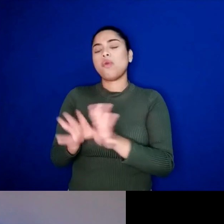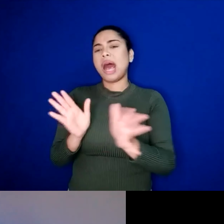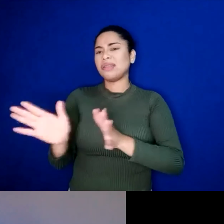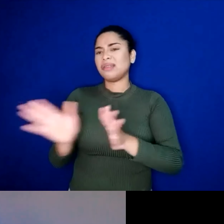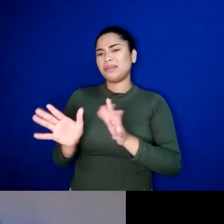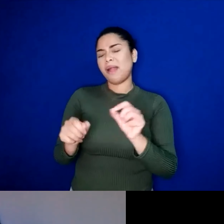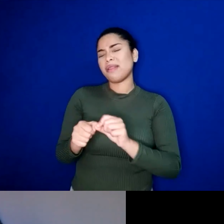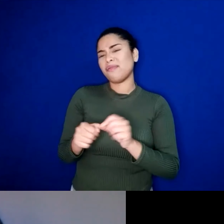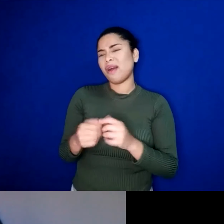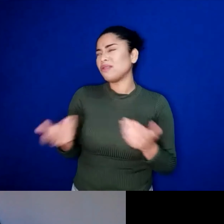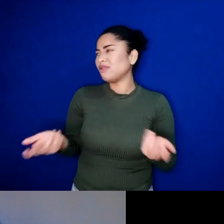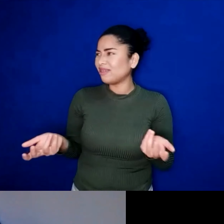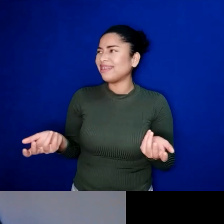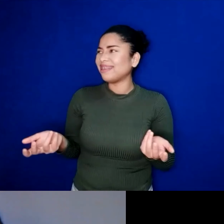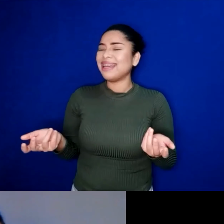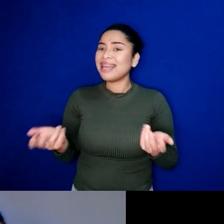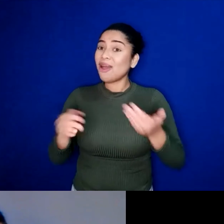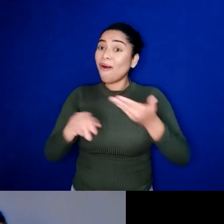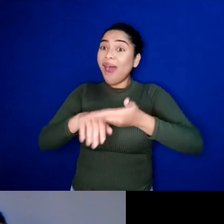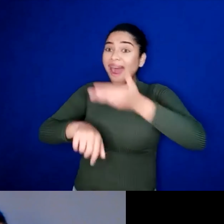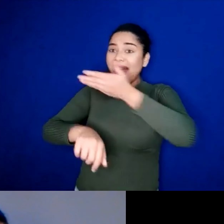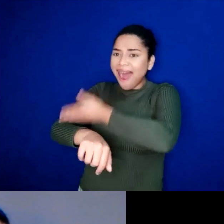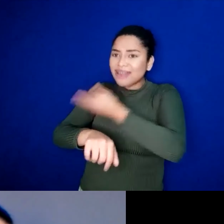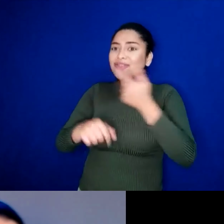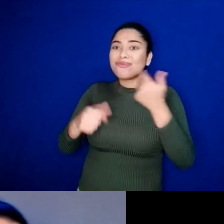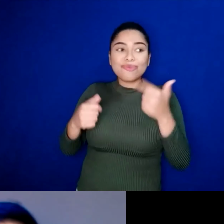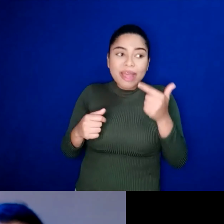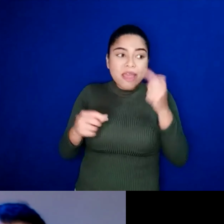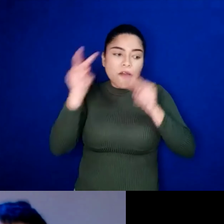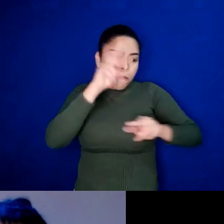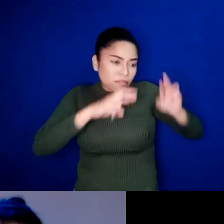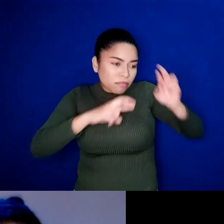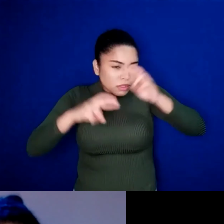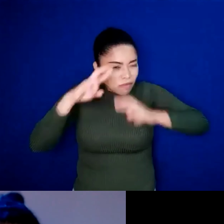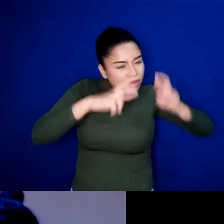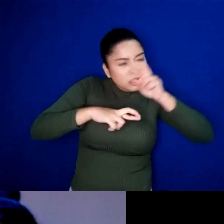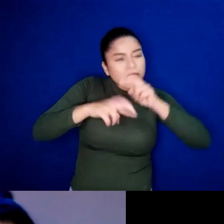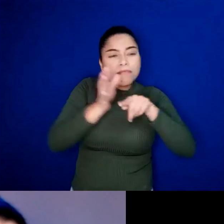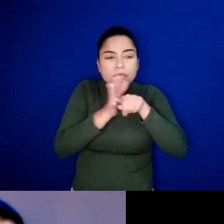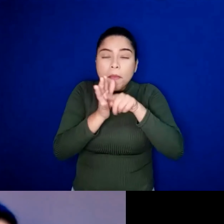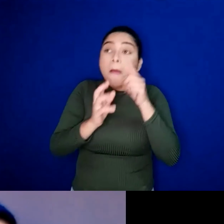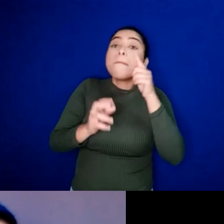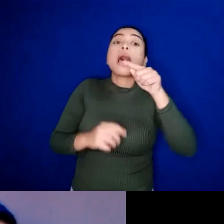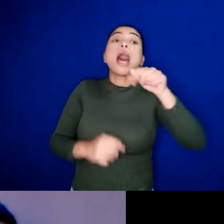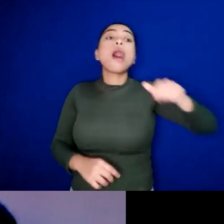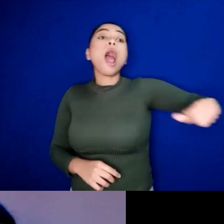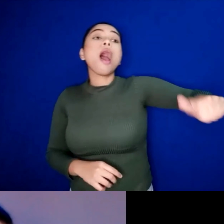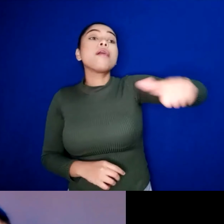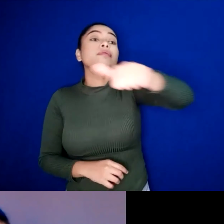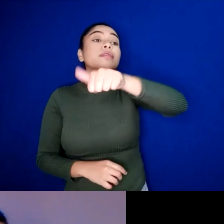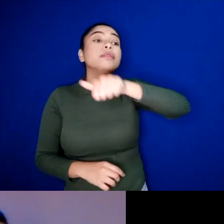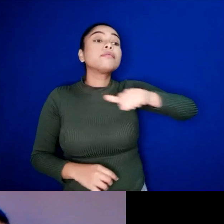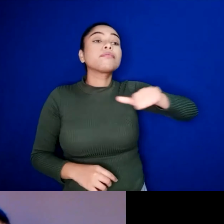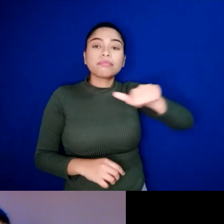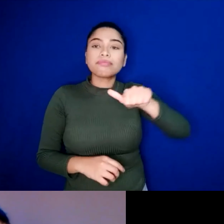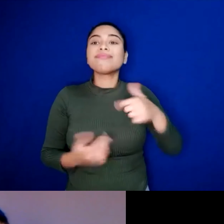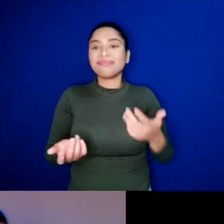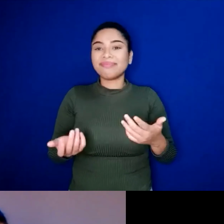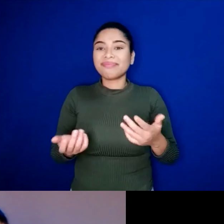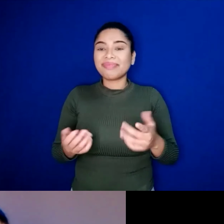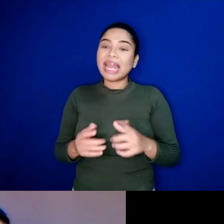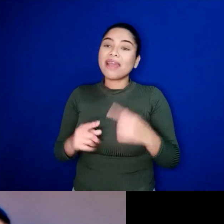escuta né o processo de observação da expectativa Mas já tem de uma demanda que lei certamente aí tem aquela questão que um por cento